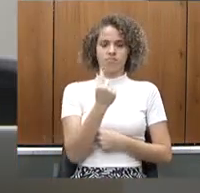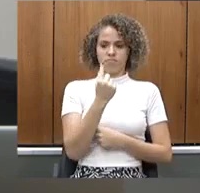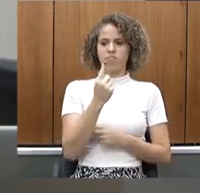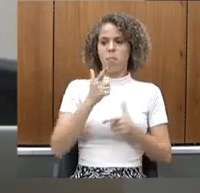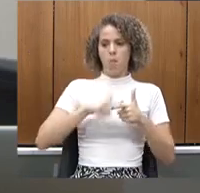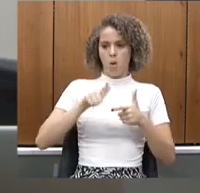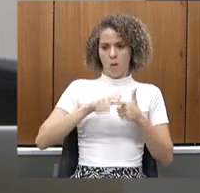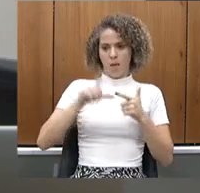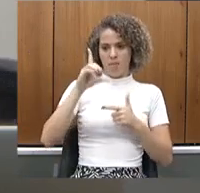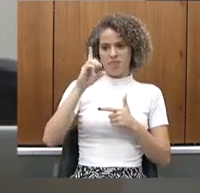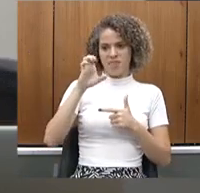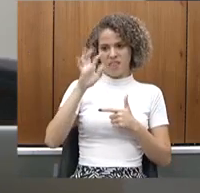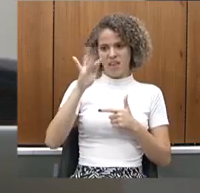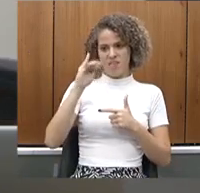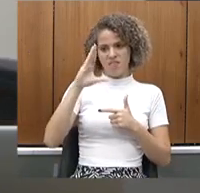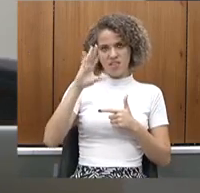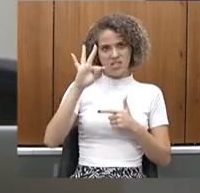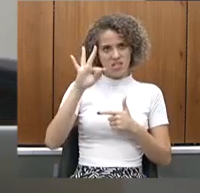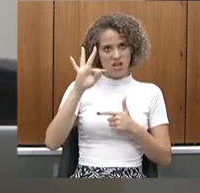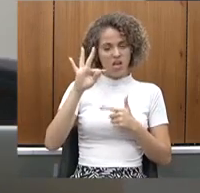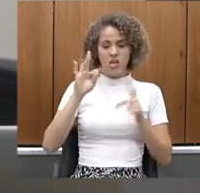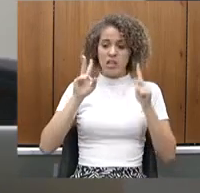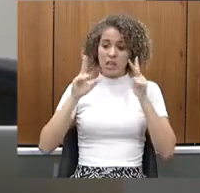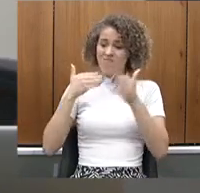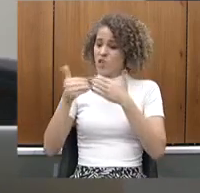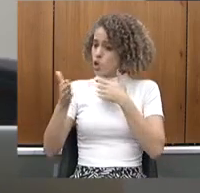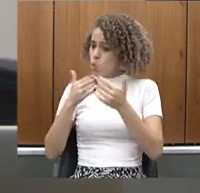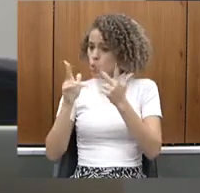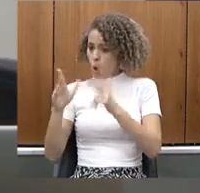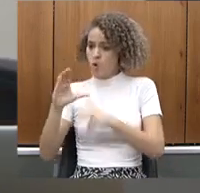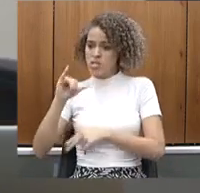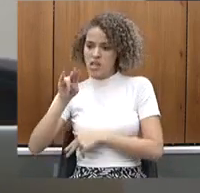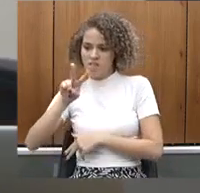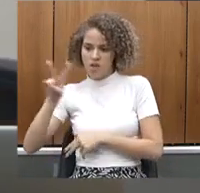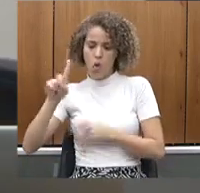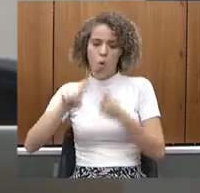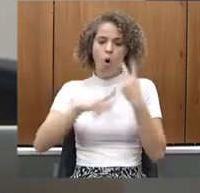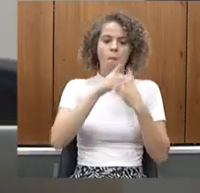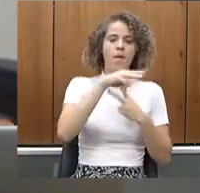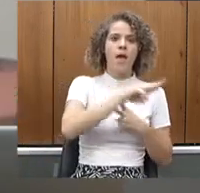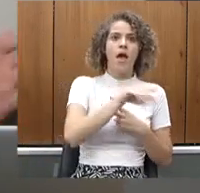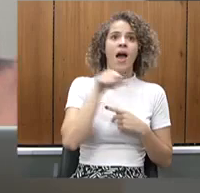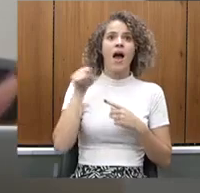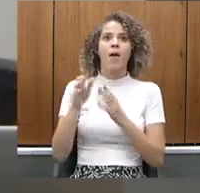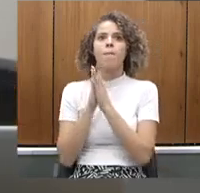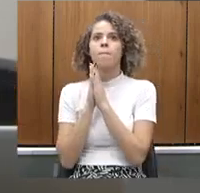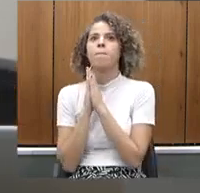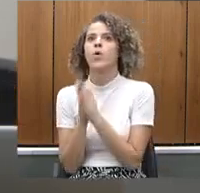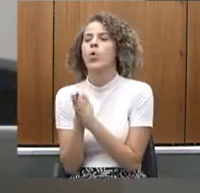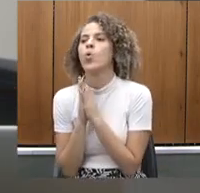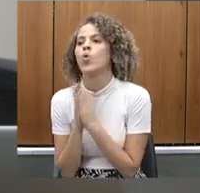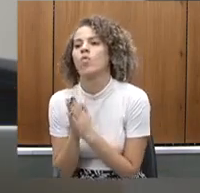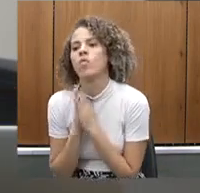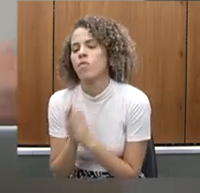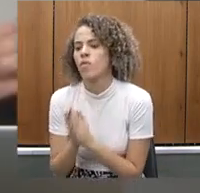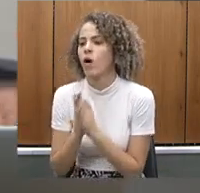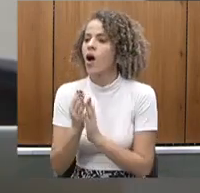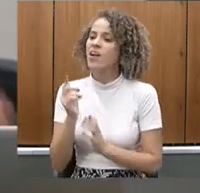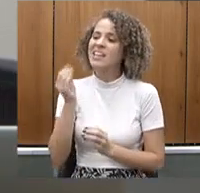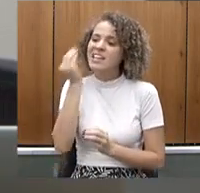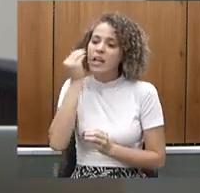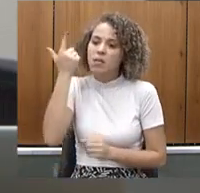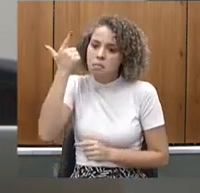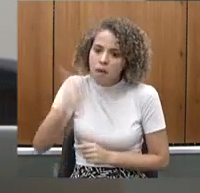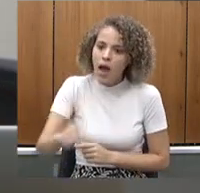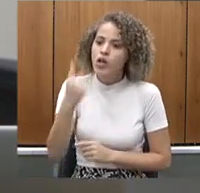efetivo Tando a polícia civil quando a polícia militar da polícia civil expedido pelo amor de Deus Arruma mais um delegado Arruma mais